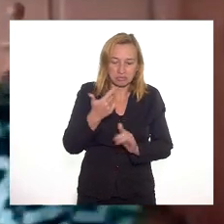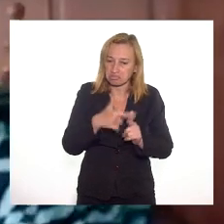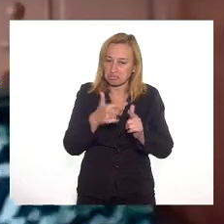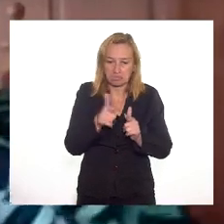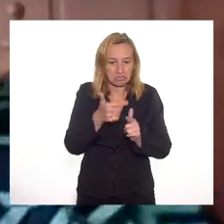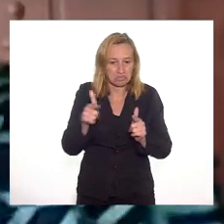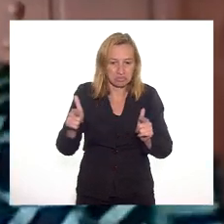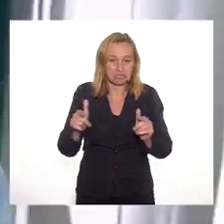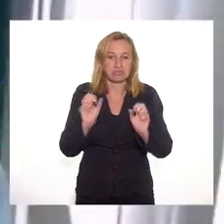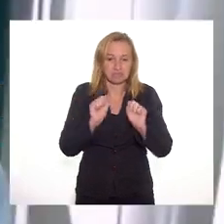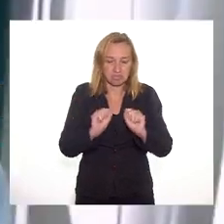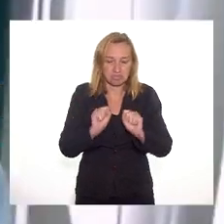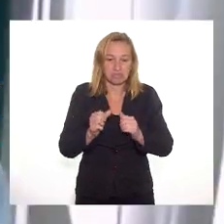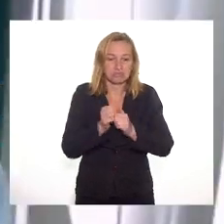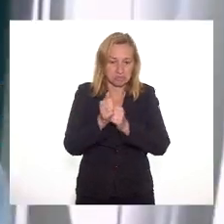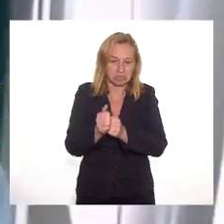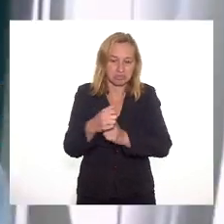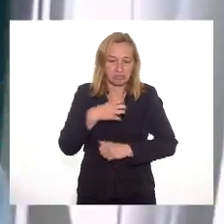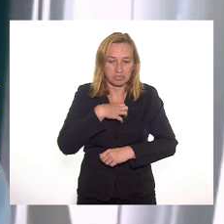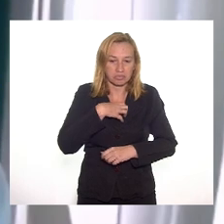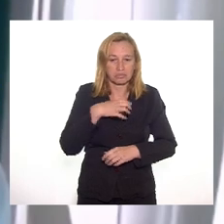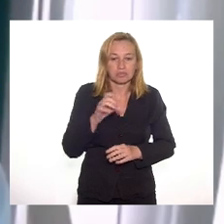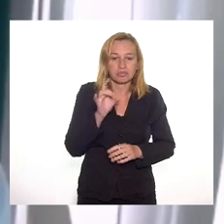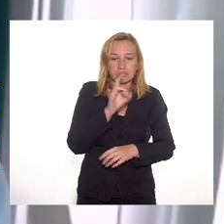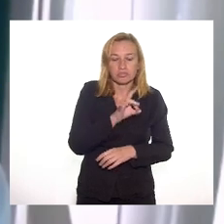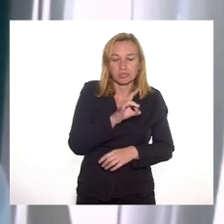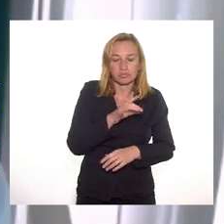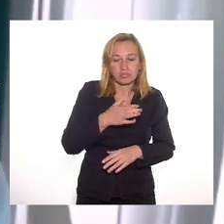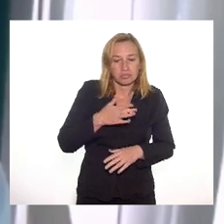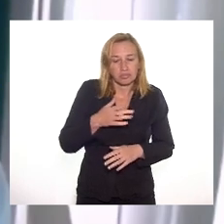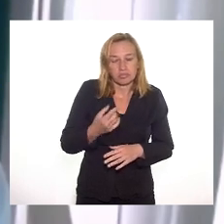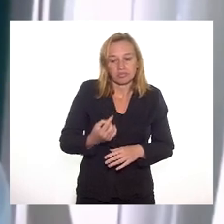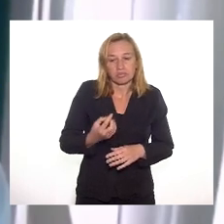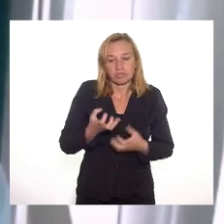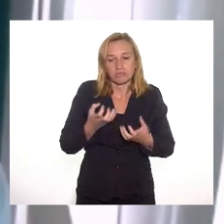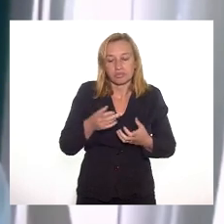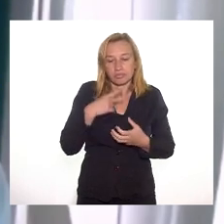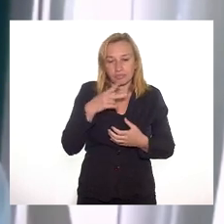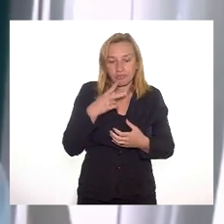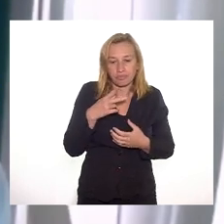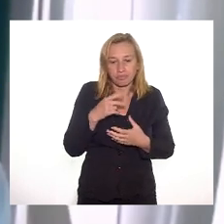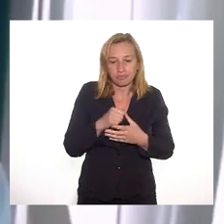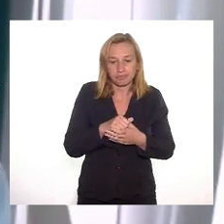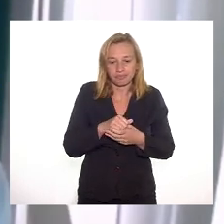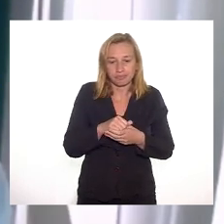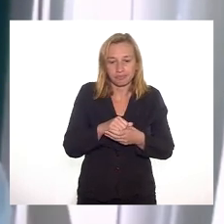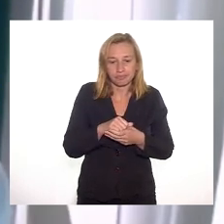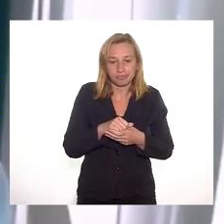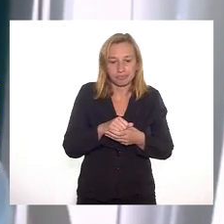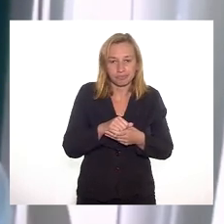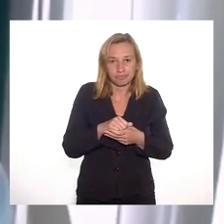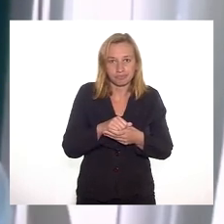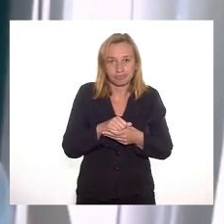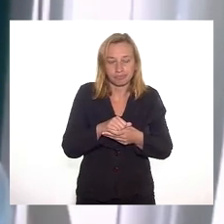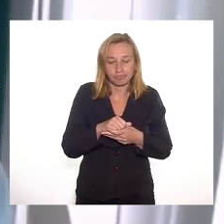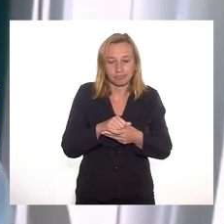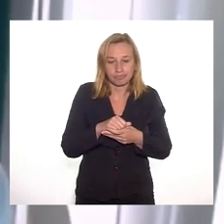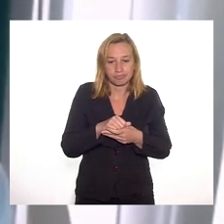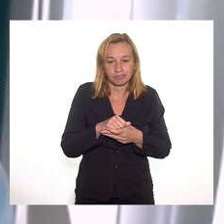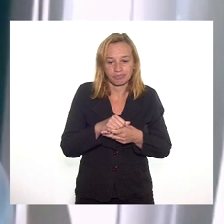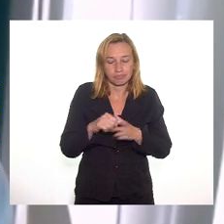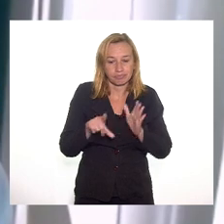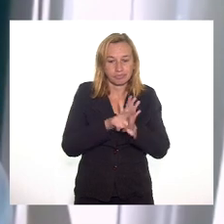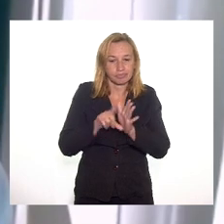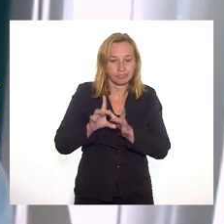problema, a gente pode encaminhar nesse sentido. Meu único receio, não é um cavalo de batalha para mim, meu único receio é que a gente, na